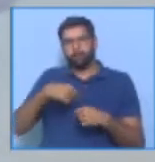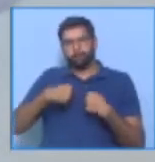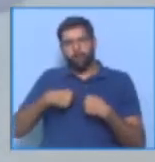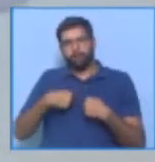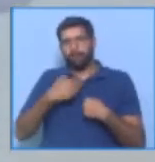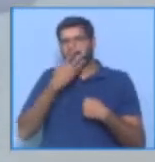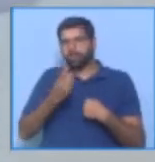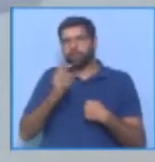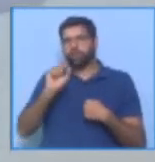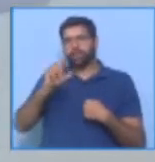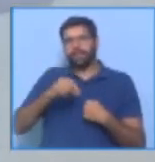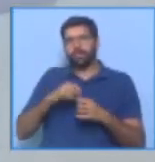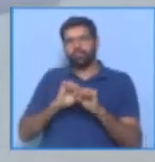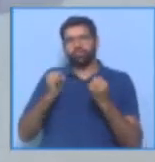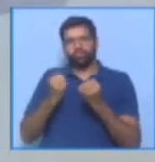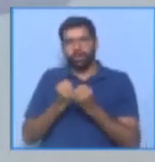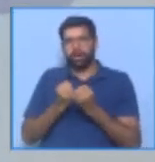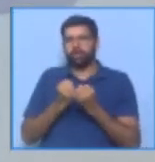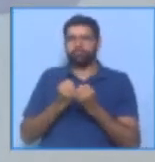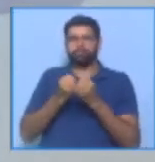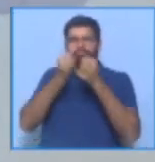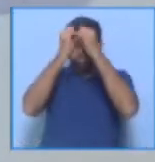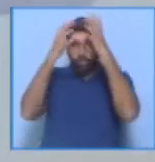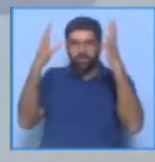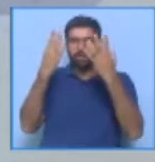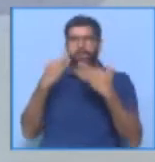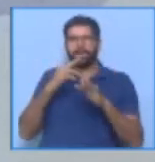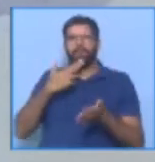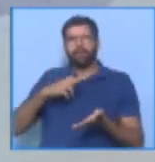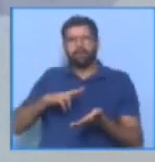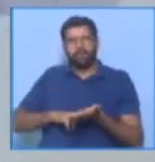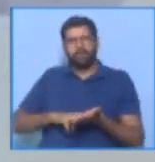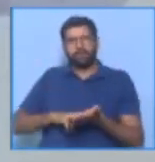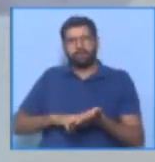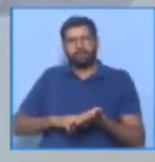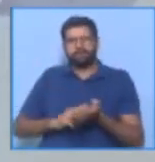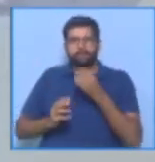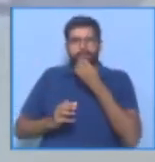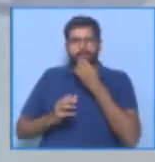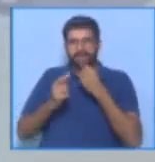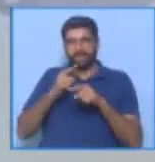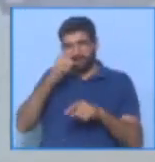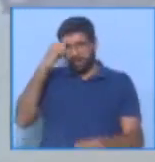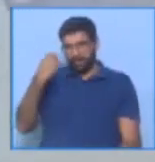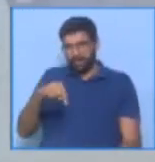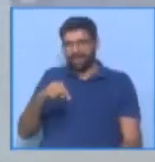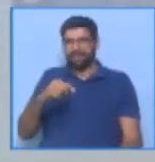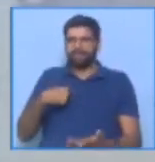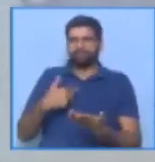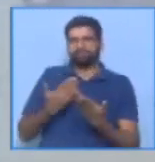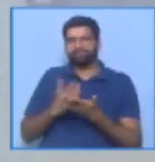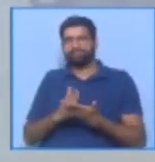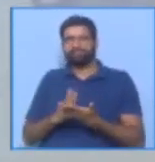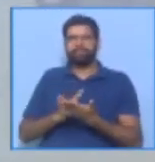ou construções sociais. É uma realidade algo difícil, movediça, digamos